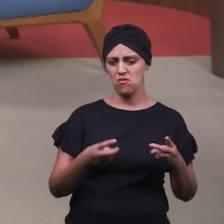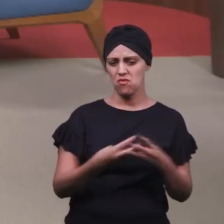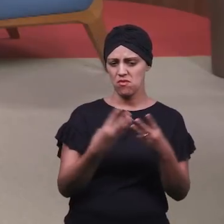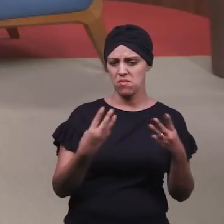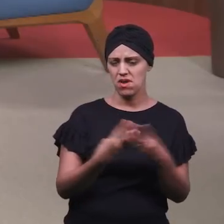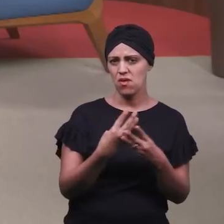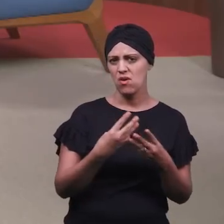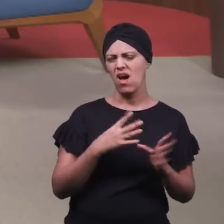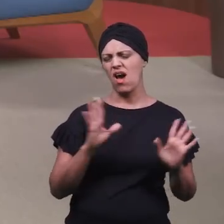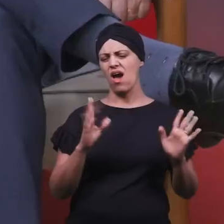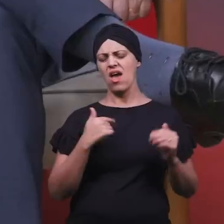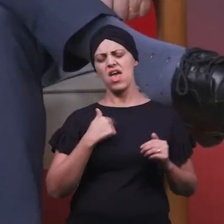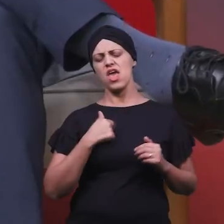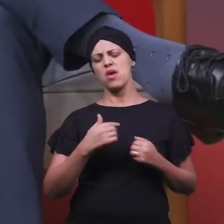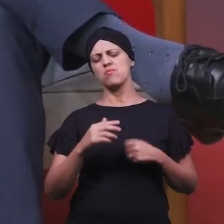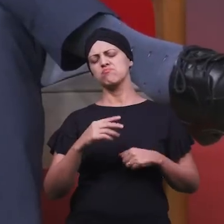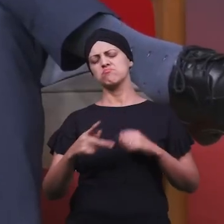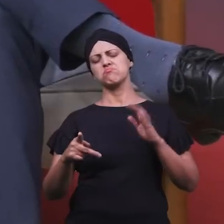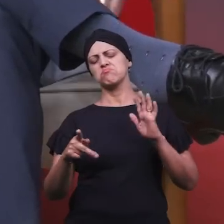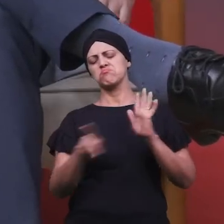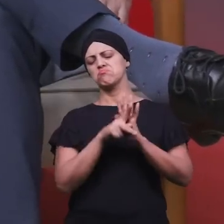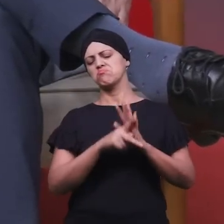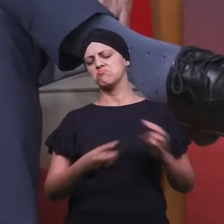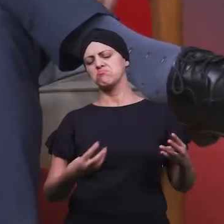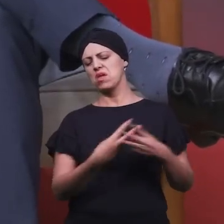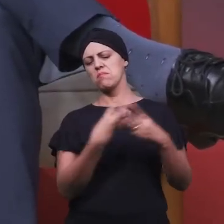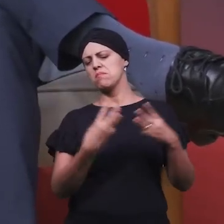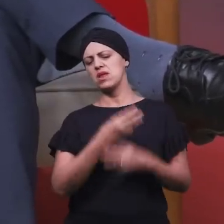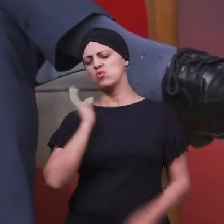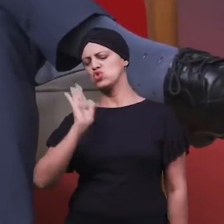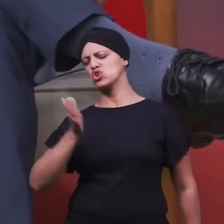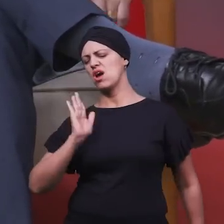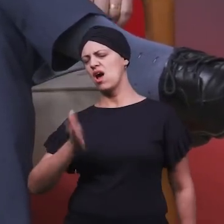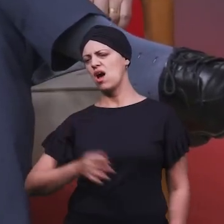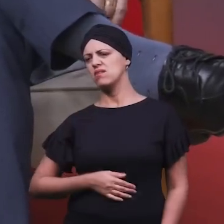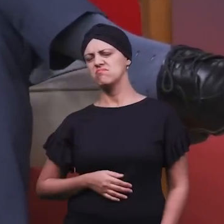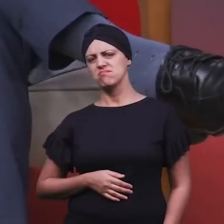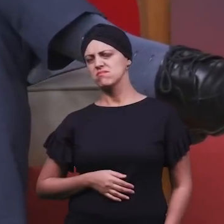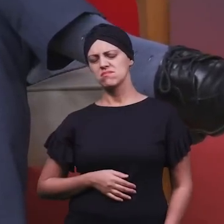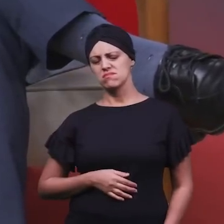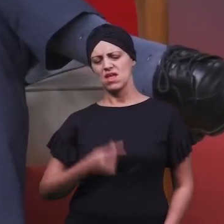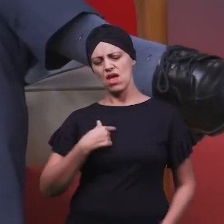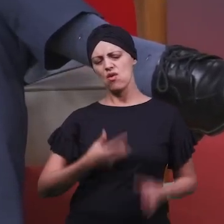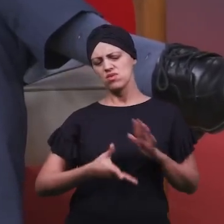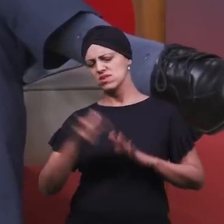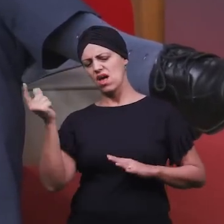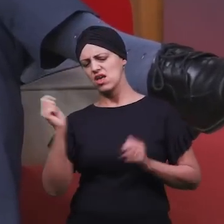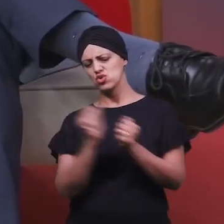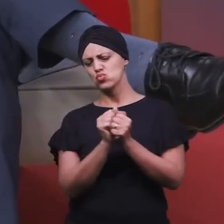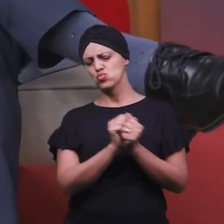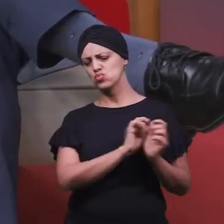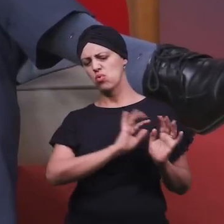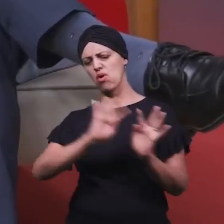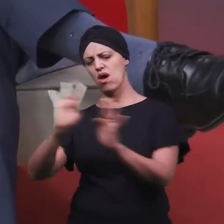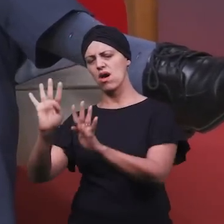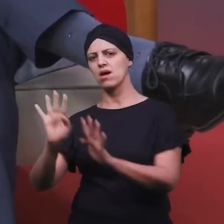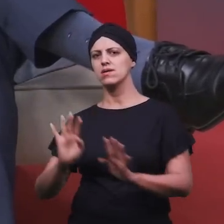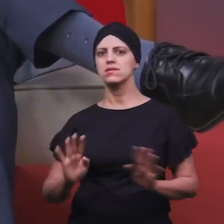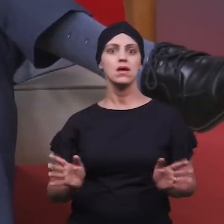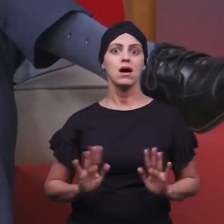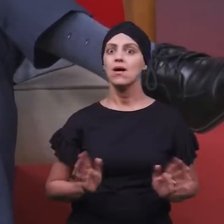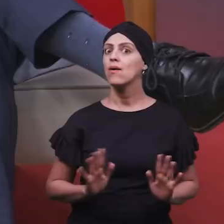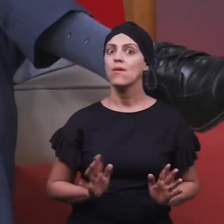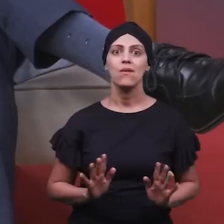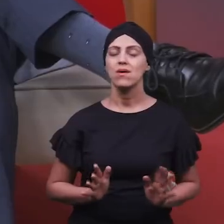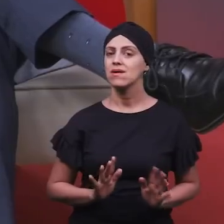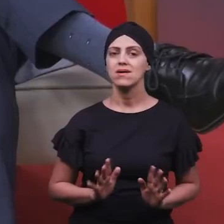hebreu. Não, eu sou hebreu, eu não preciso. Eu já sou hebreu, se Israel vai sair, eu vou sair